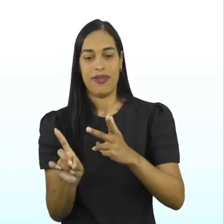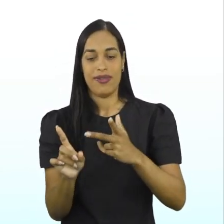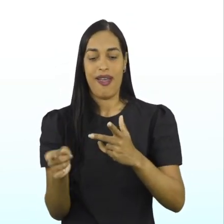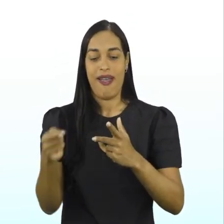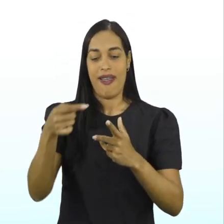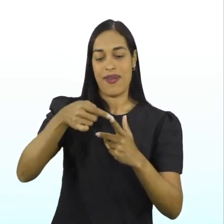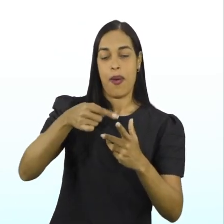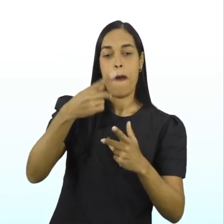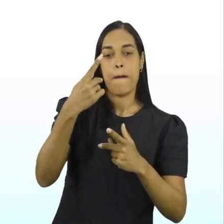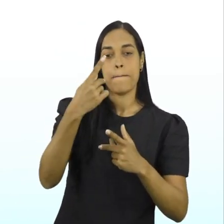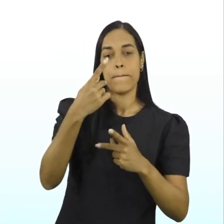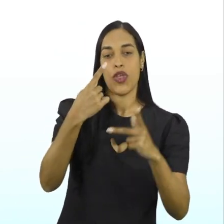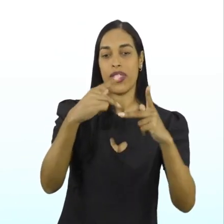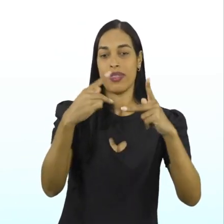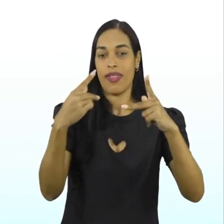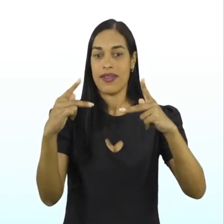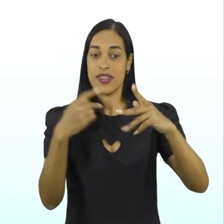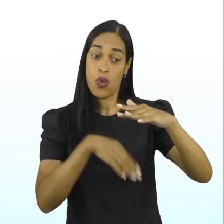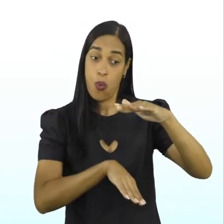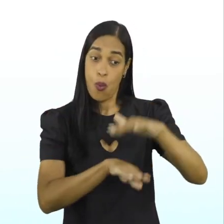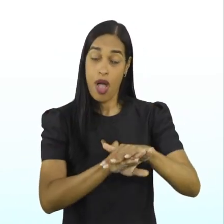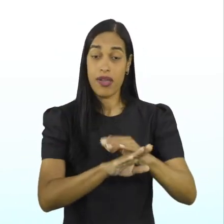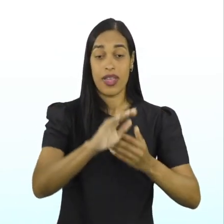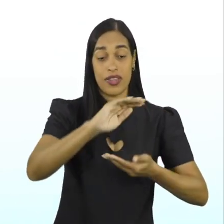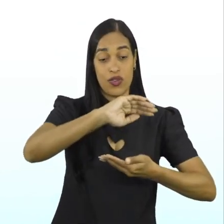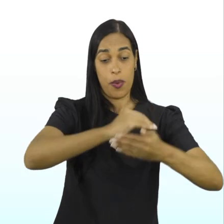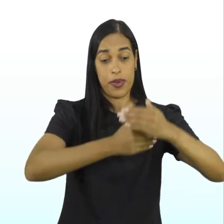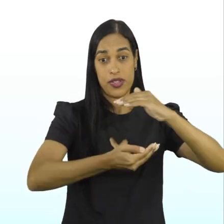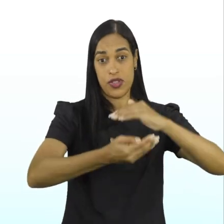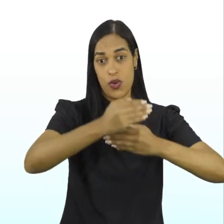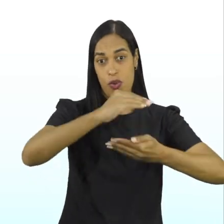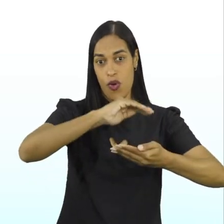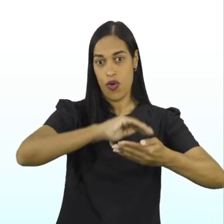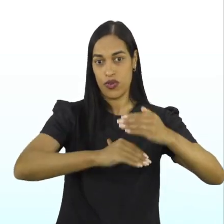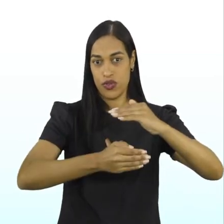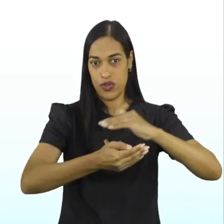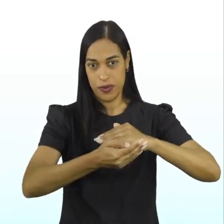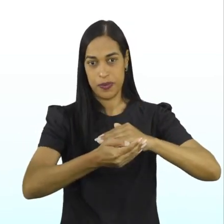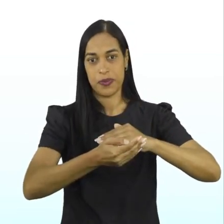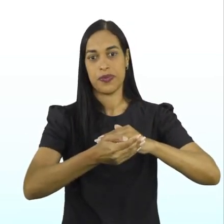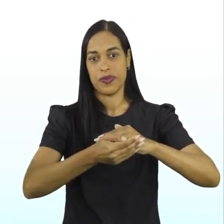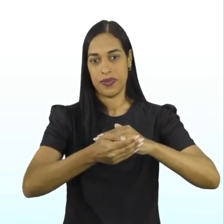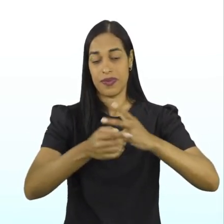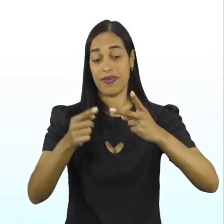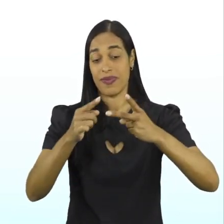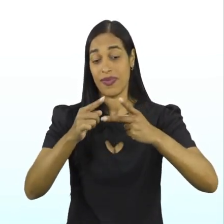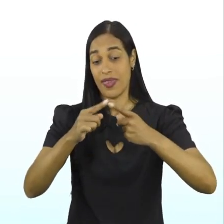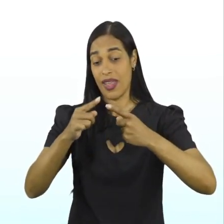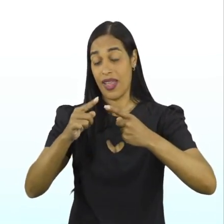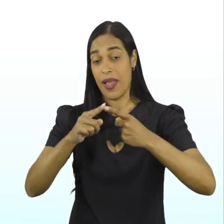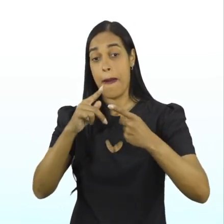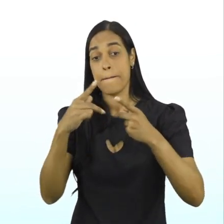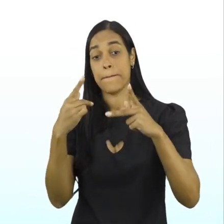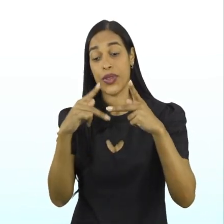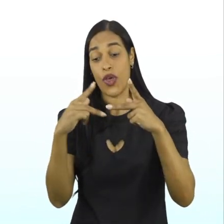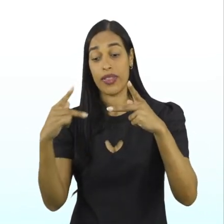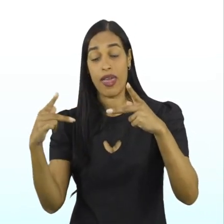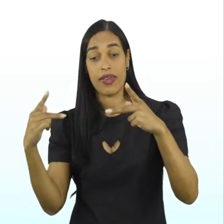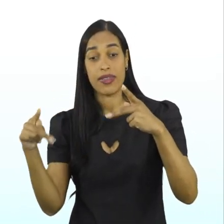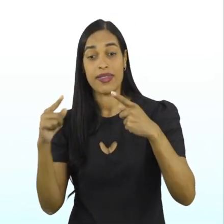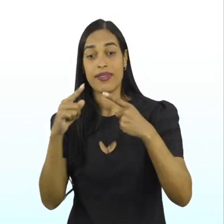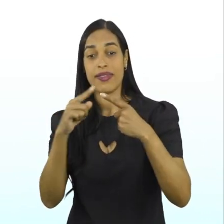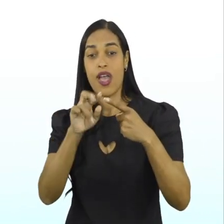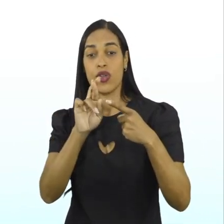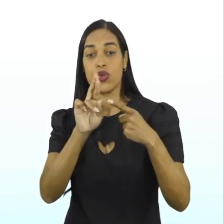Então, olhe, as proteínas do complexo de Golgi vêm do retículo rugoso. E os lipídios